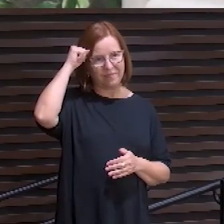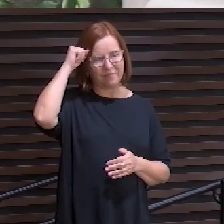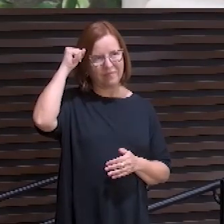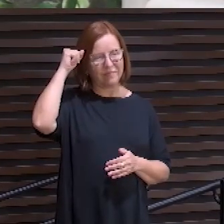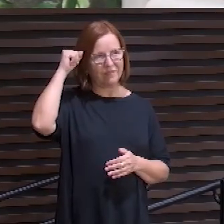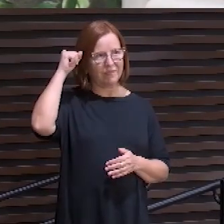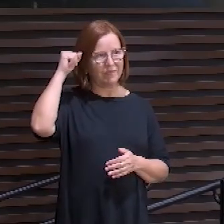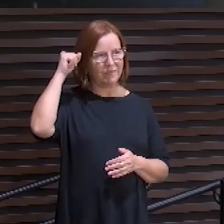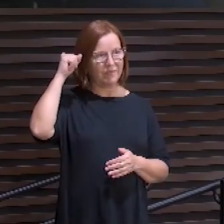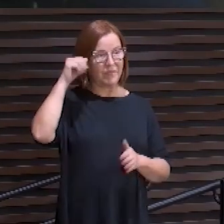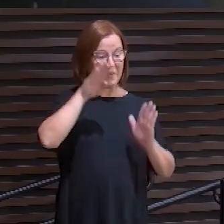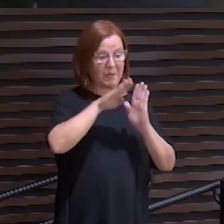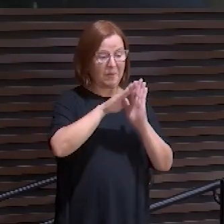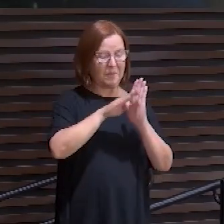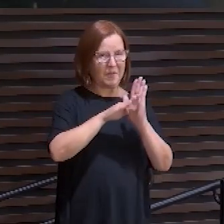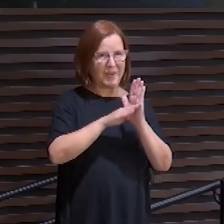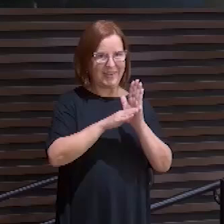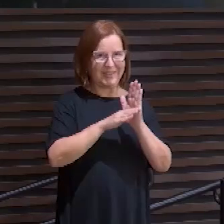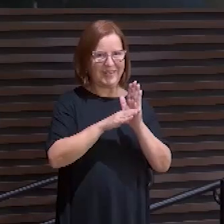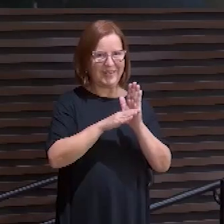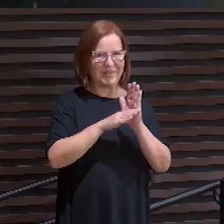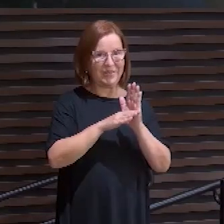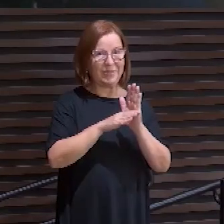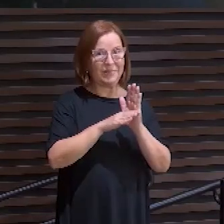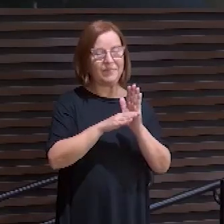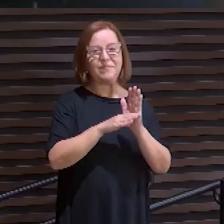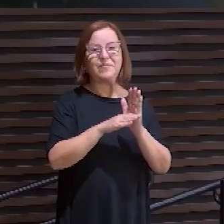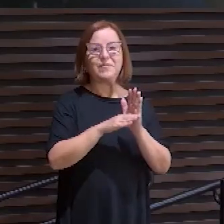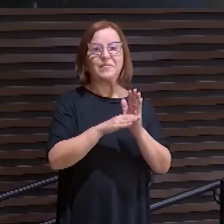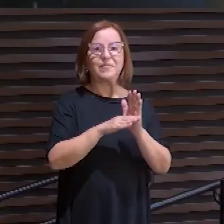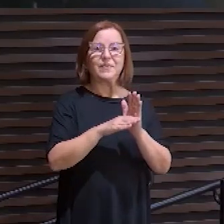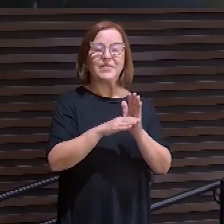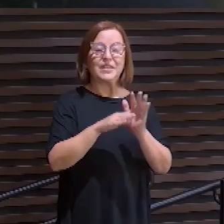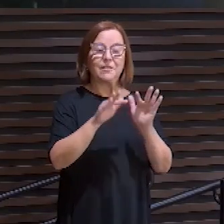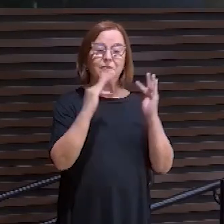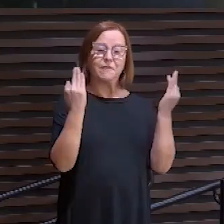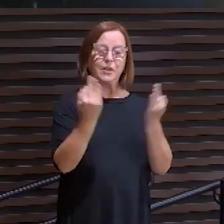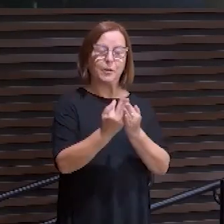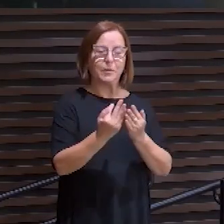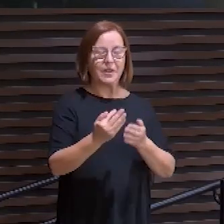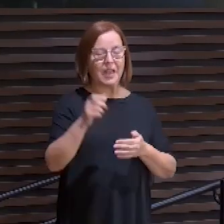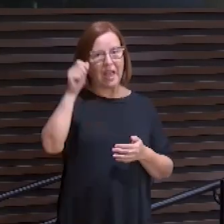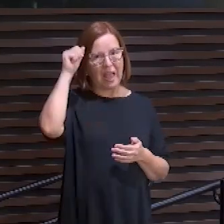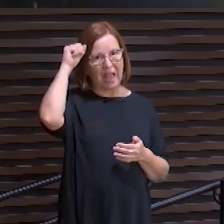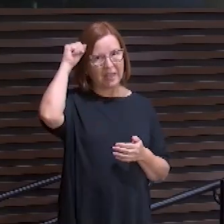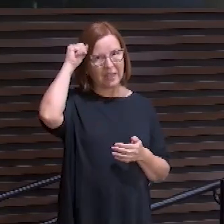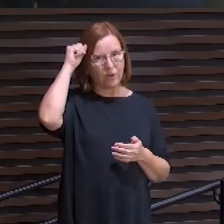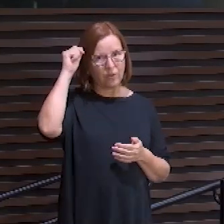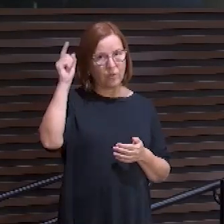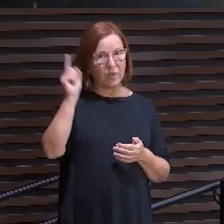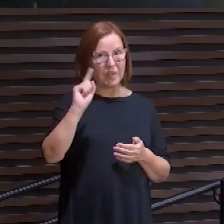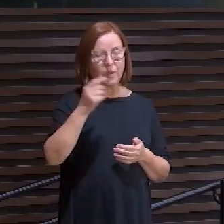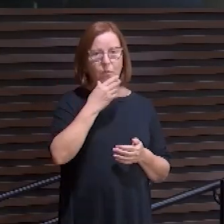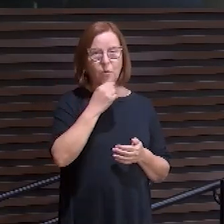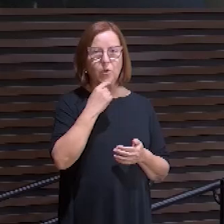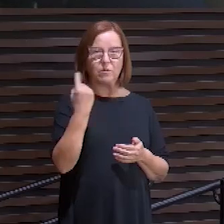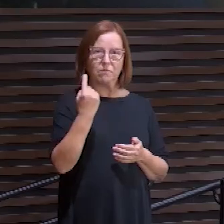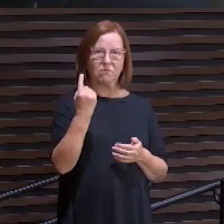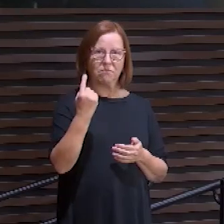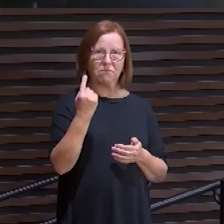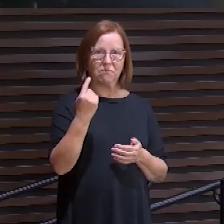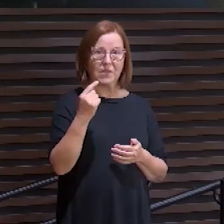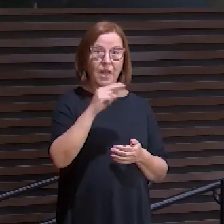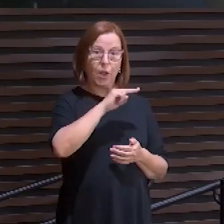é um projeto comunitário. Adão não é um nome singular, é um nome